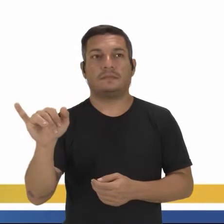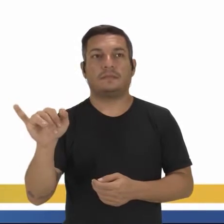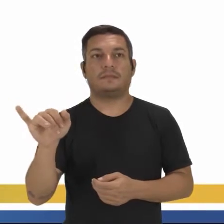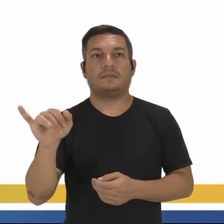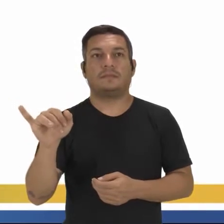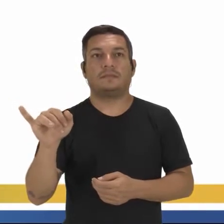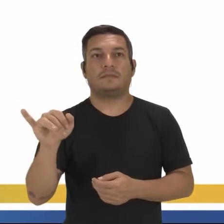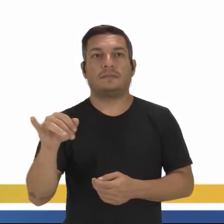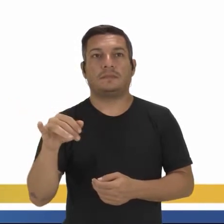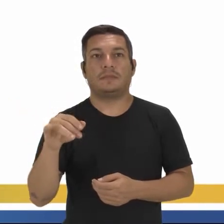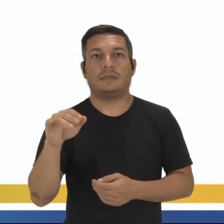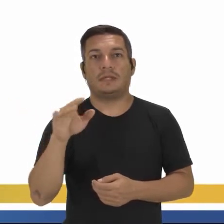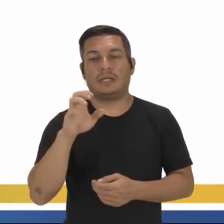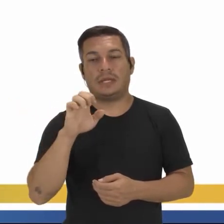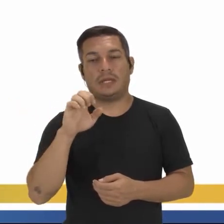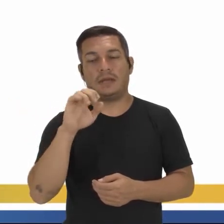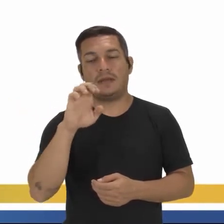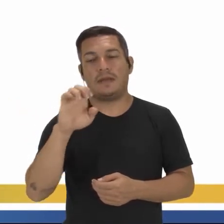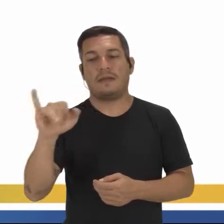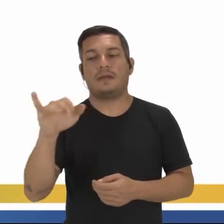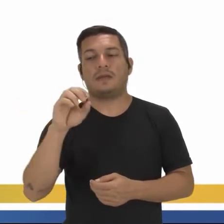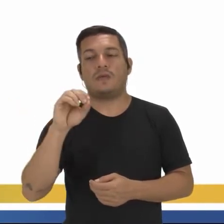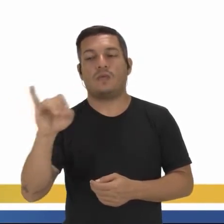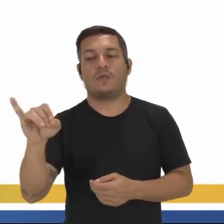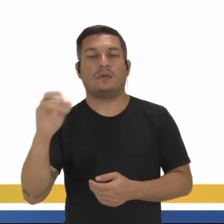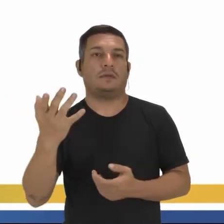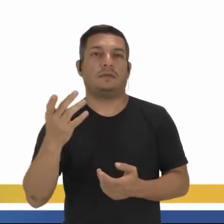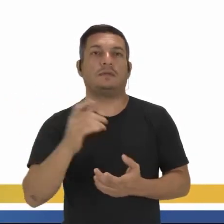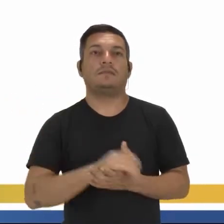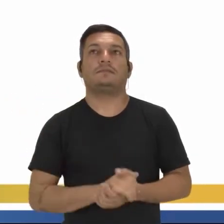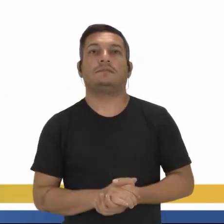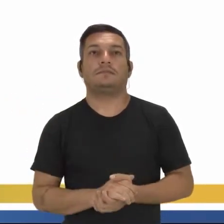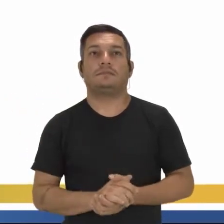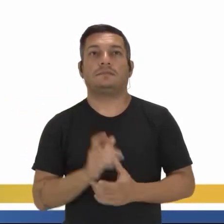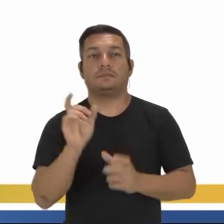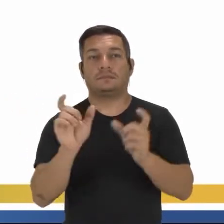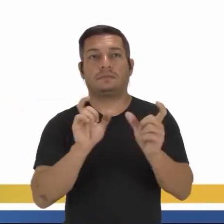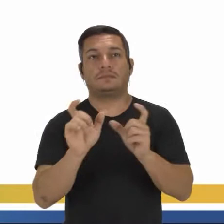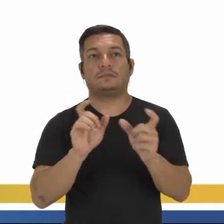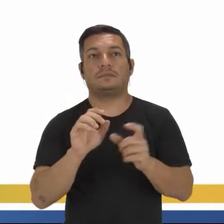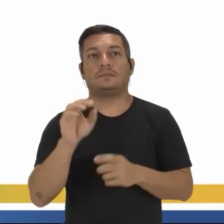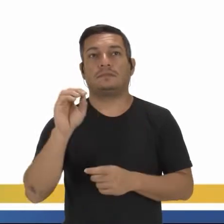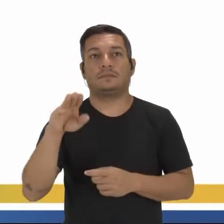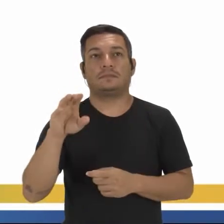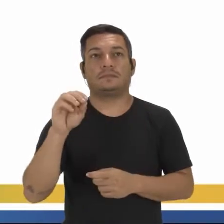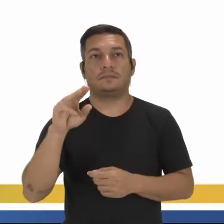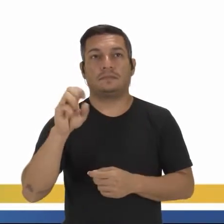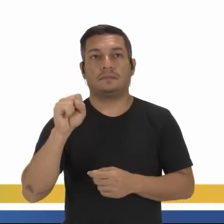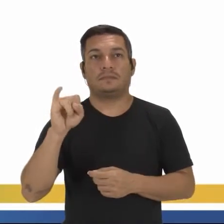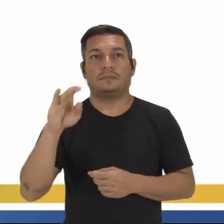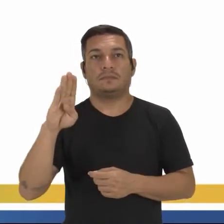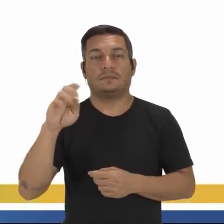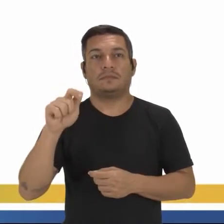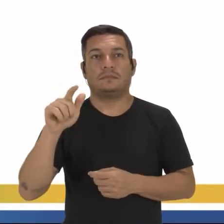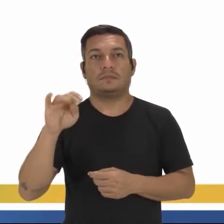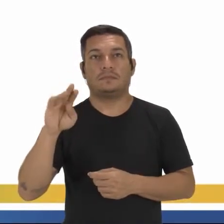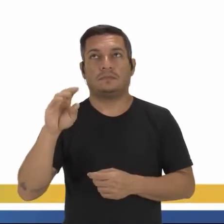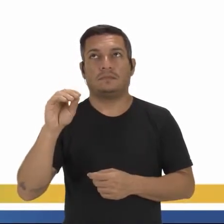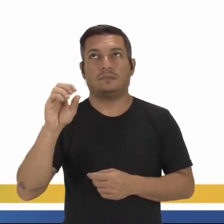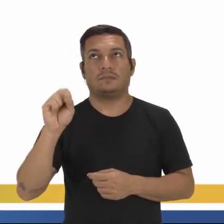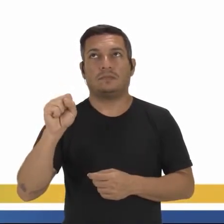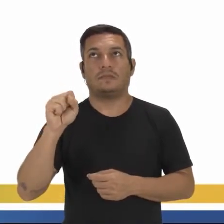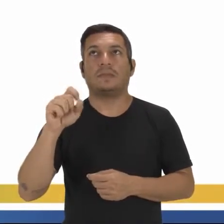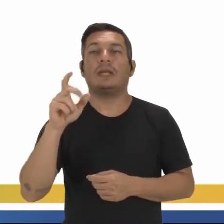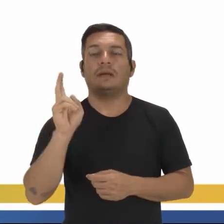não ei, nem oi, que esses são os fechados. Nas palavras monossílabas tônicas, eles